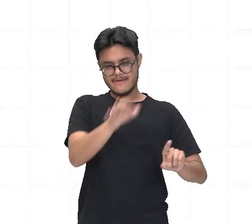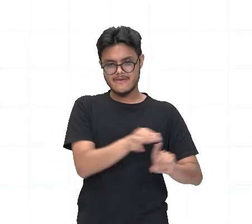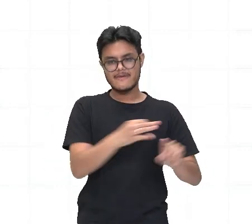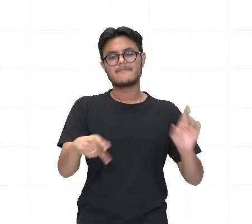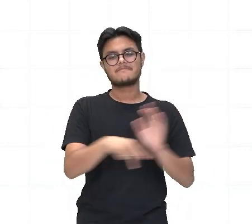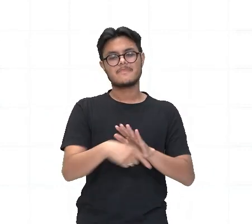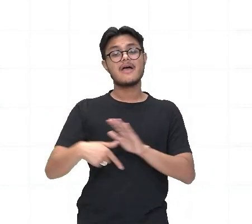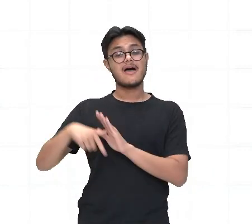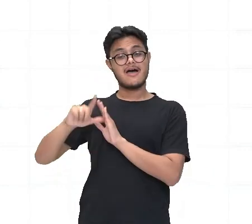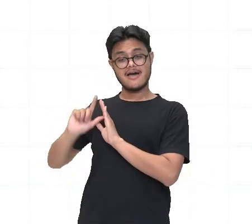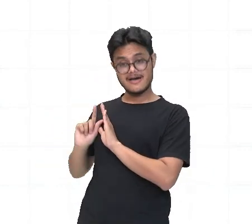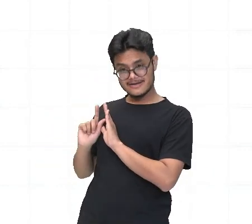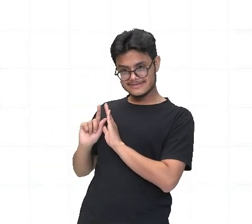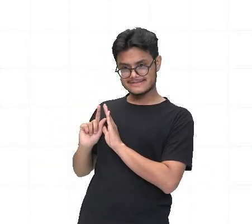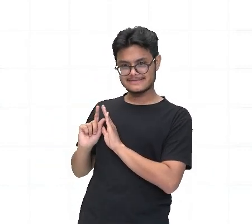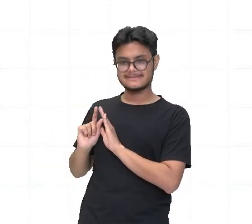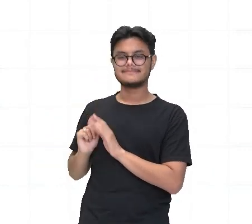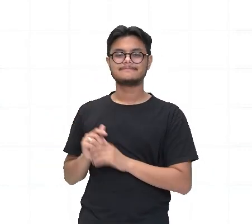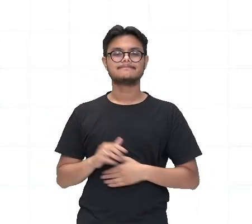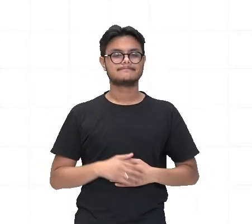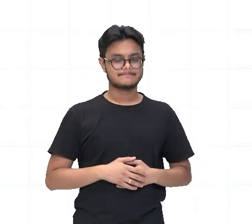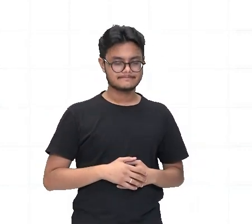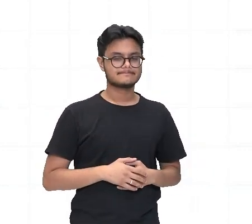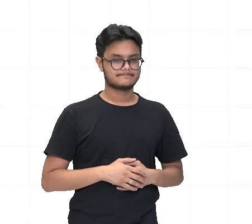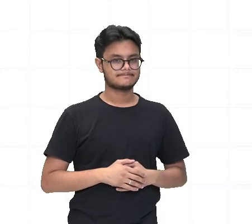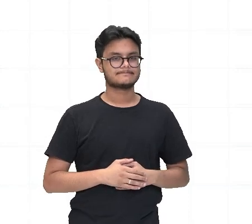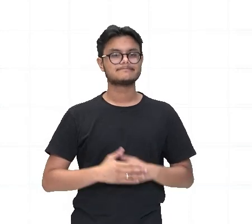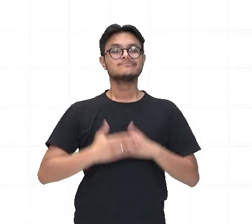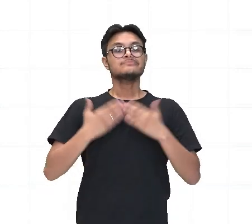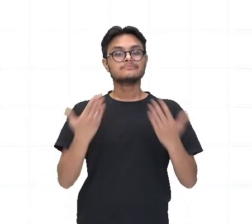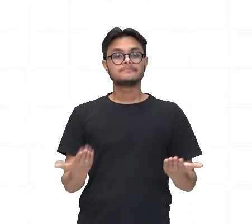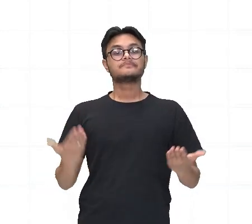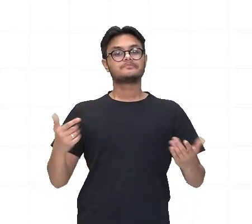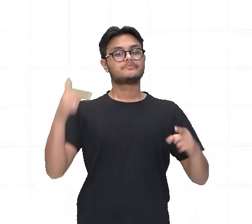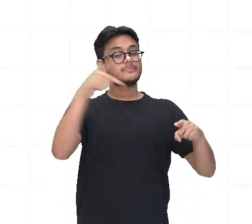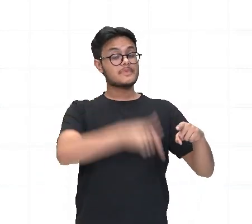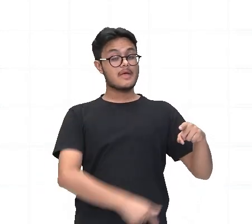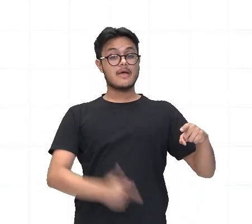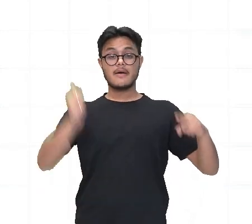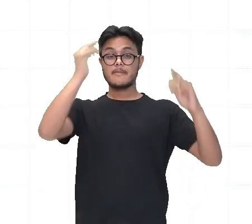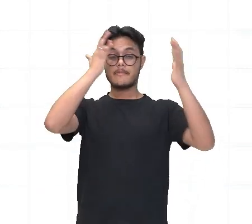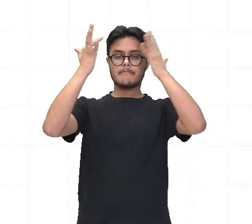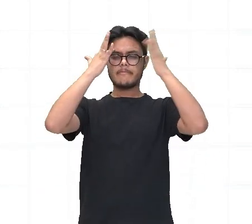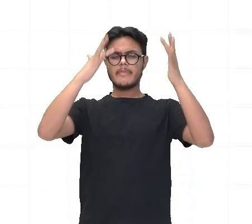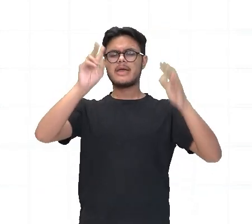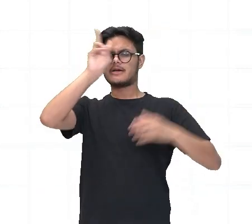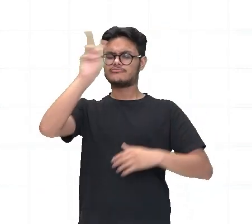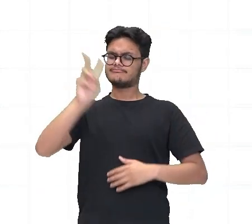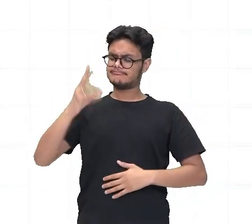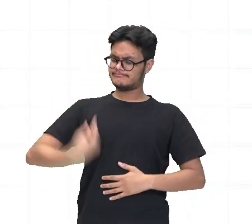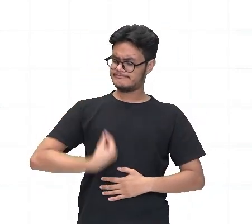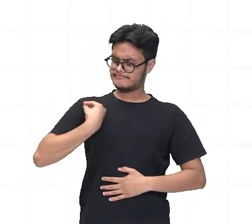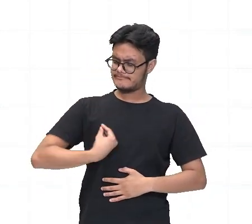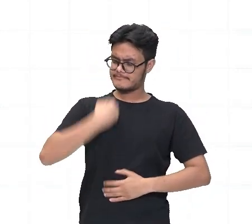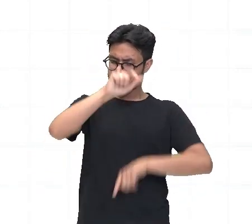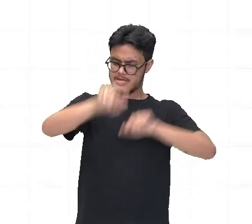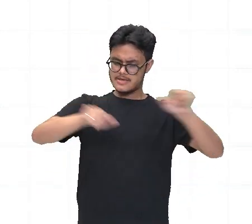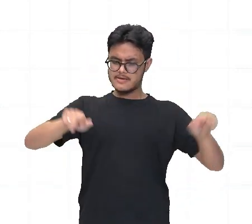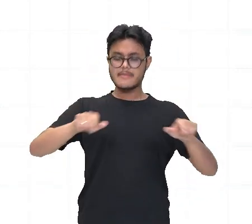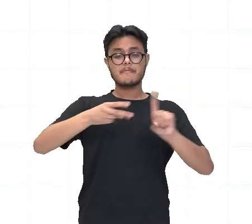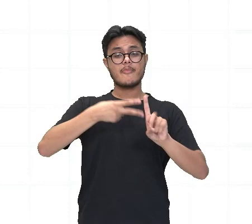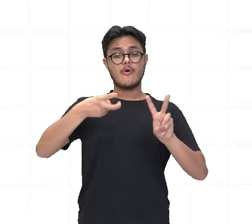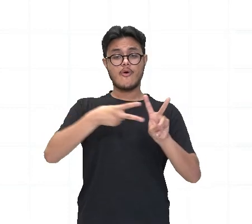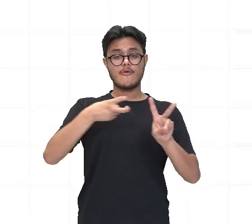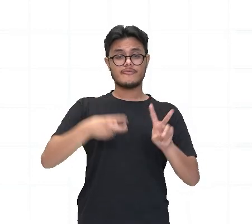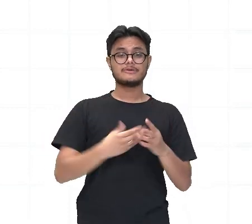apareceu antes, certo? Referenciação. Pode avançar, por favor? Eles remetem à memória e à história desses